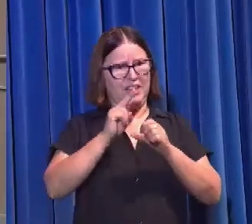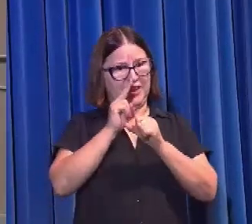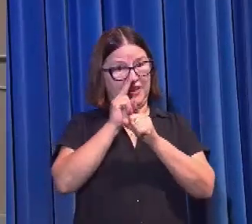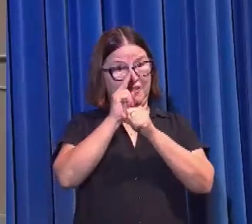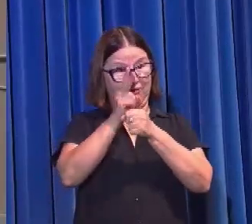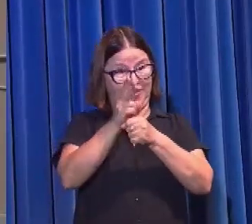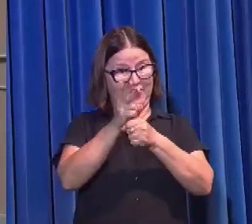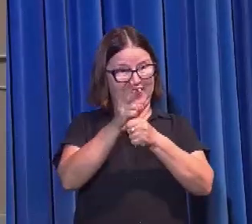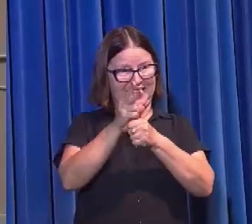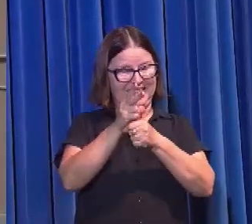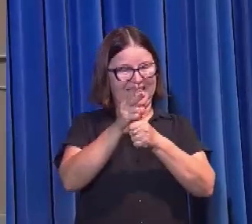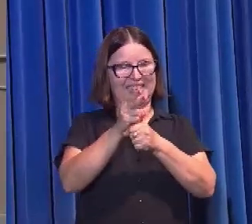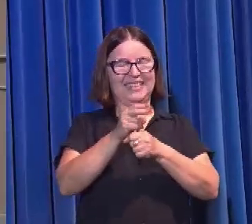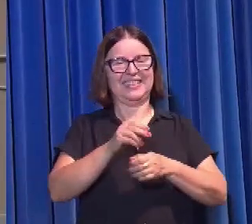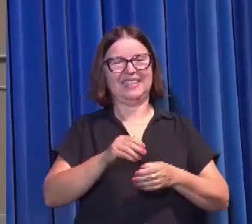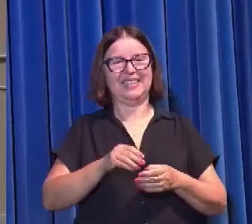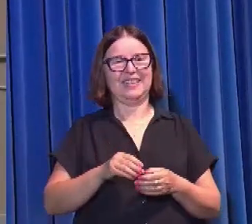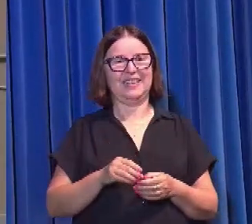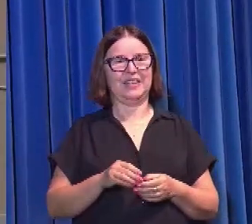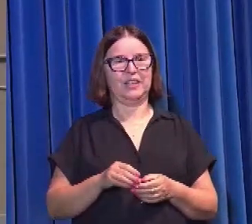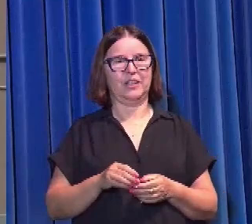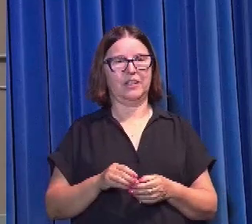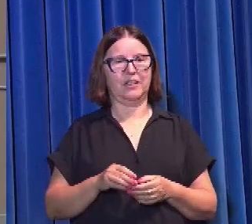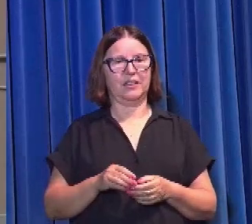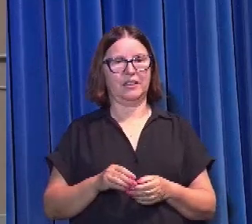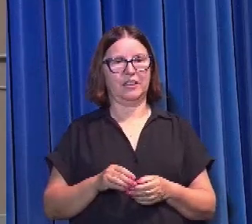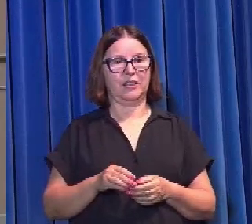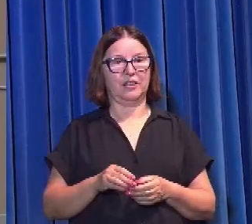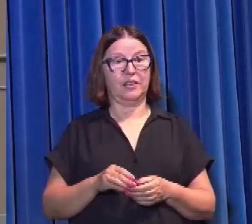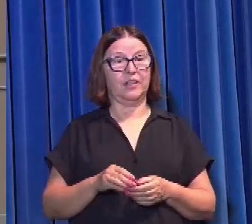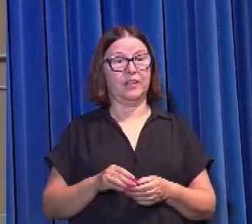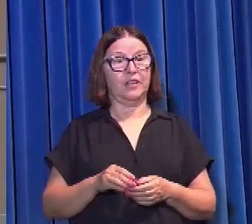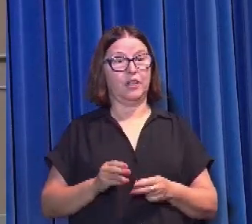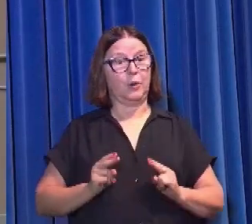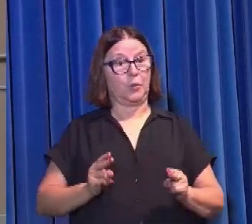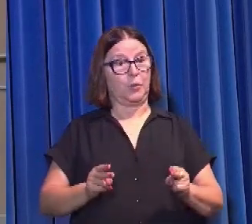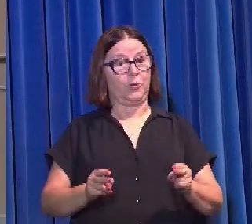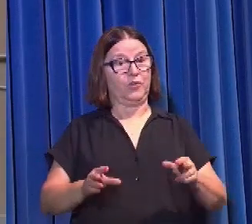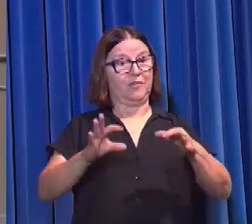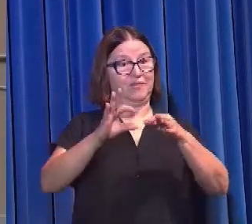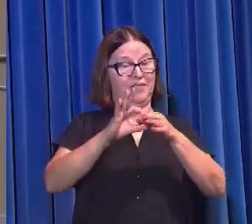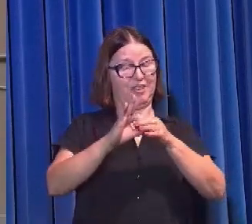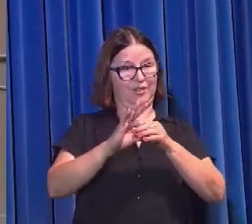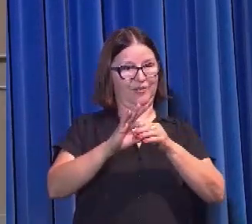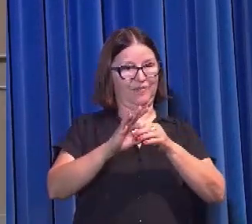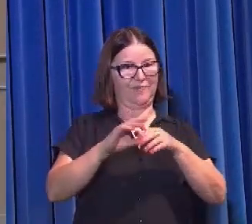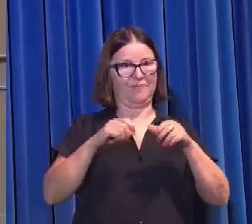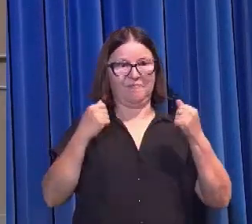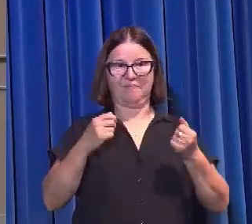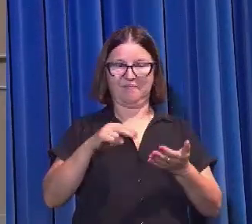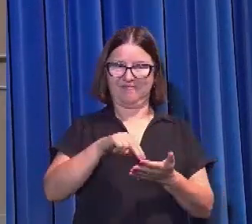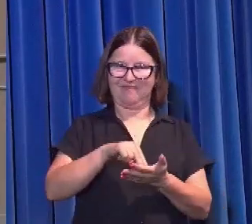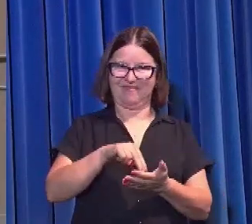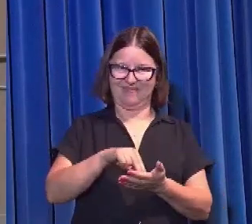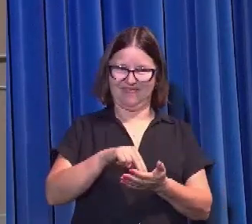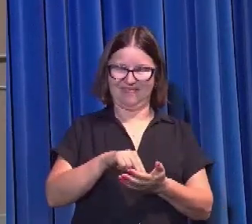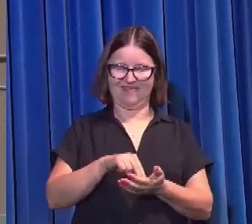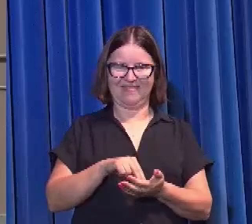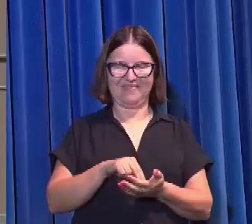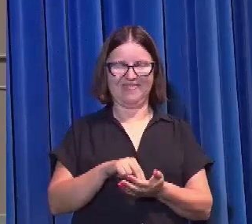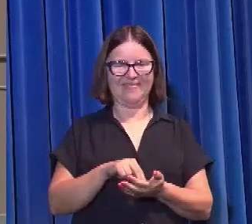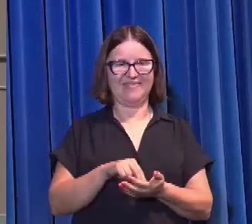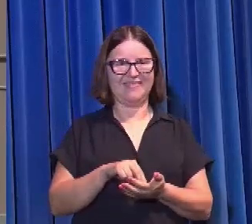Esforce-se diligentemente por manter a unidade do Espírito. Devemos perseverar, meus irmãos,